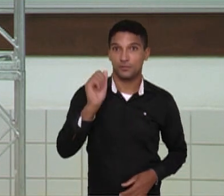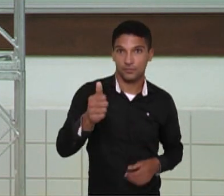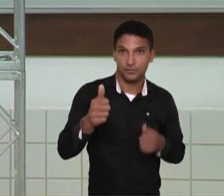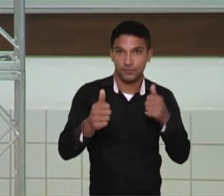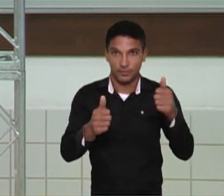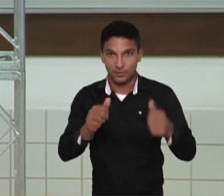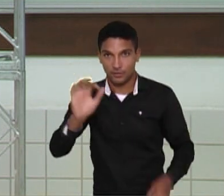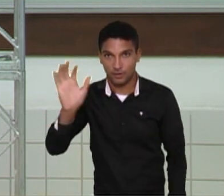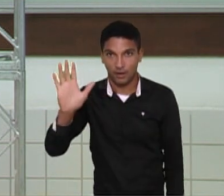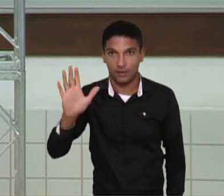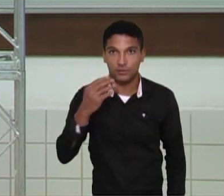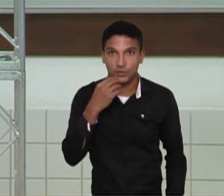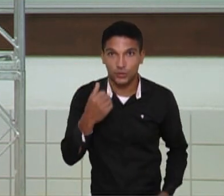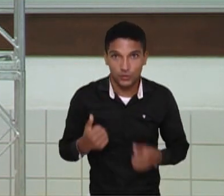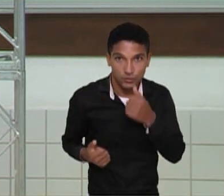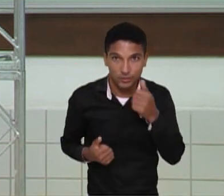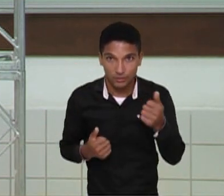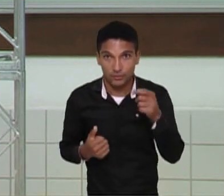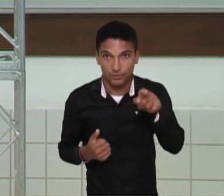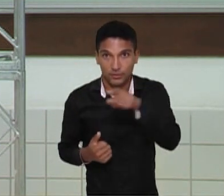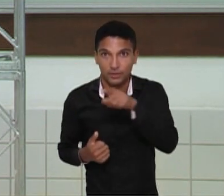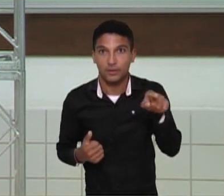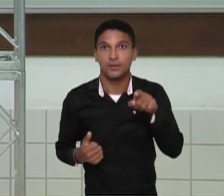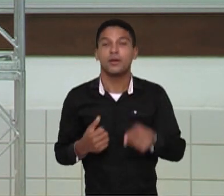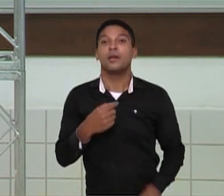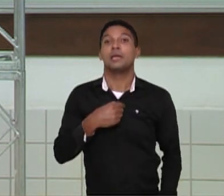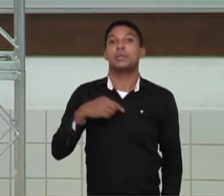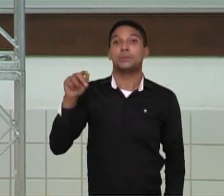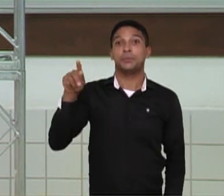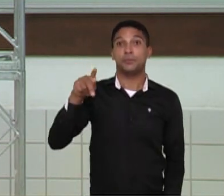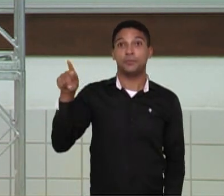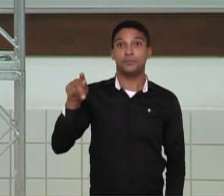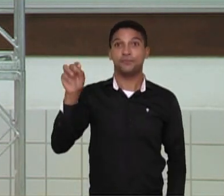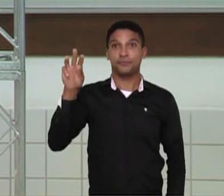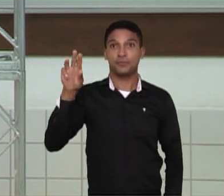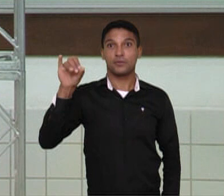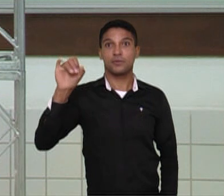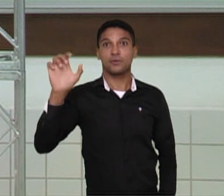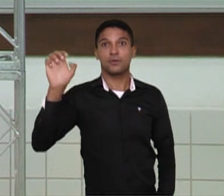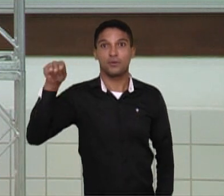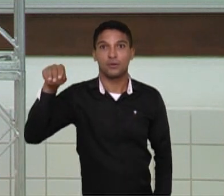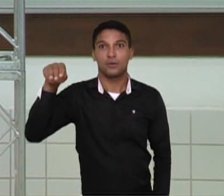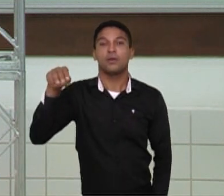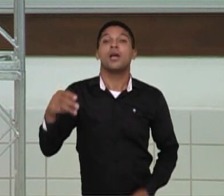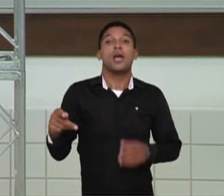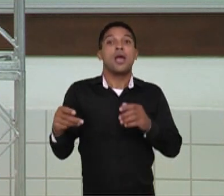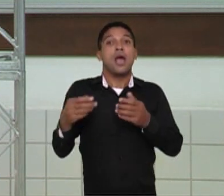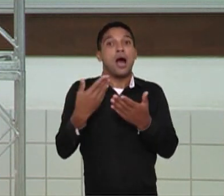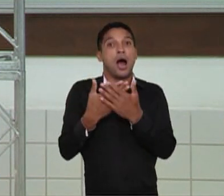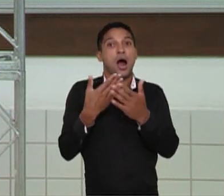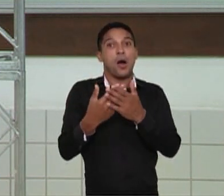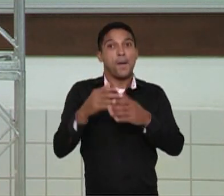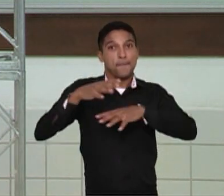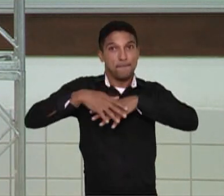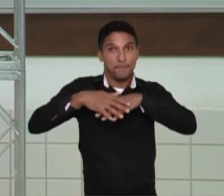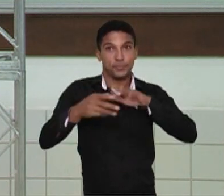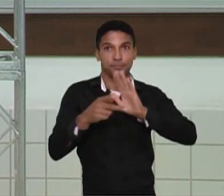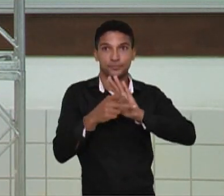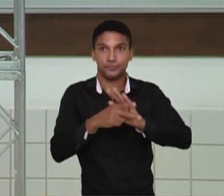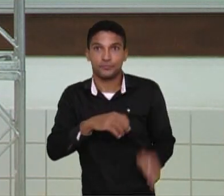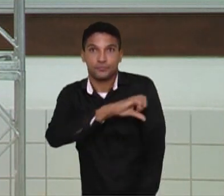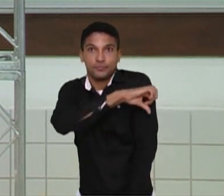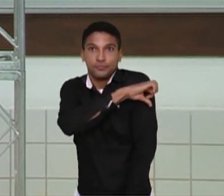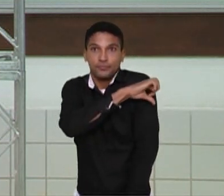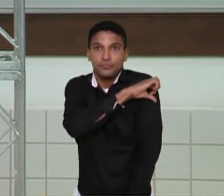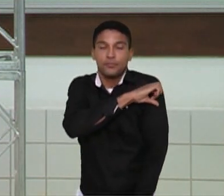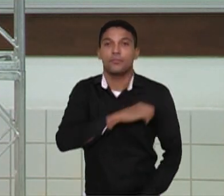Olá, tudo bem com vocês? Eu sou o professor William, trabalharemos aula de matemática para o 9º ano. Antes de iniciarmos a nossa